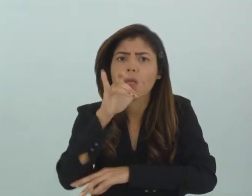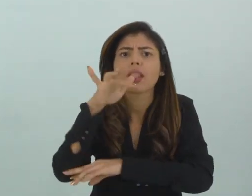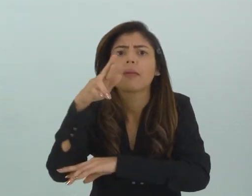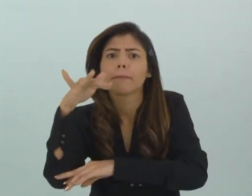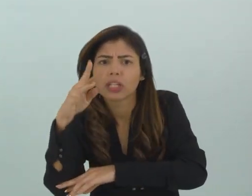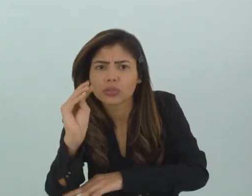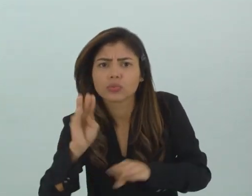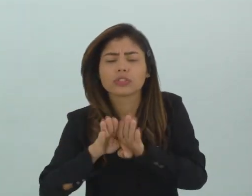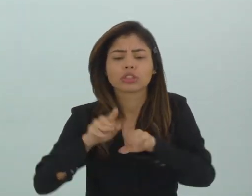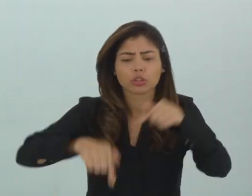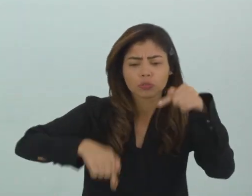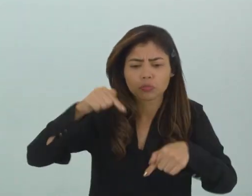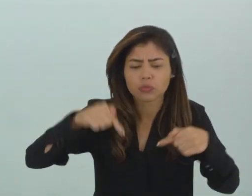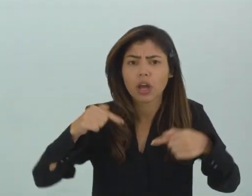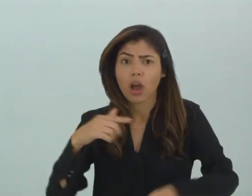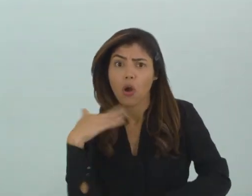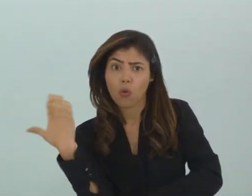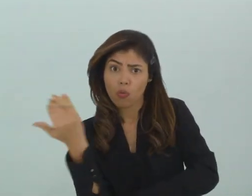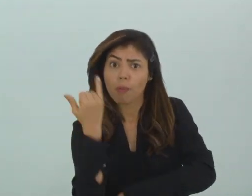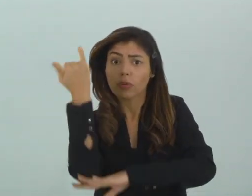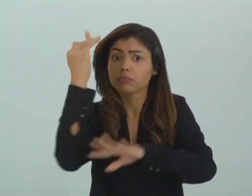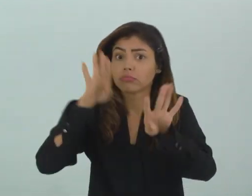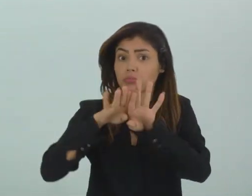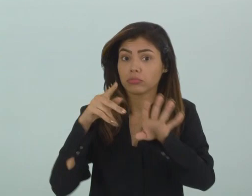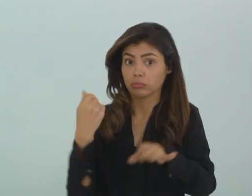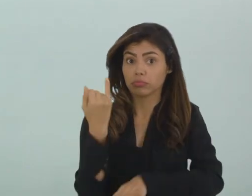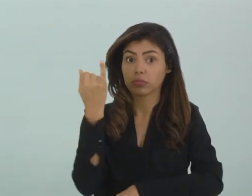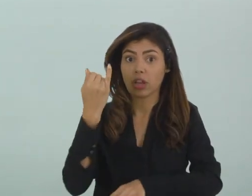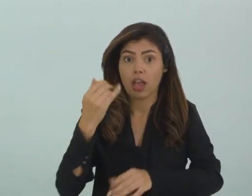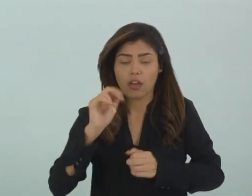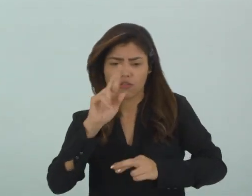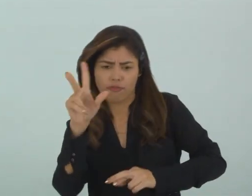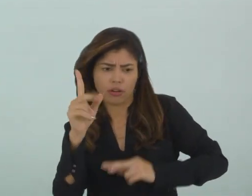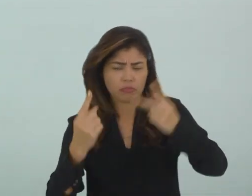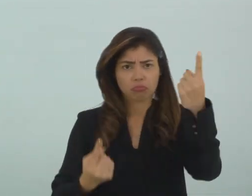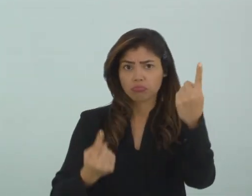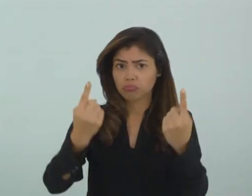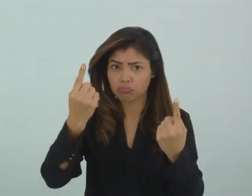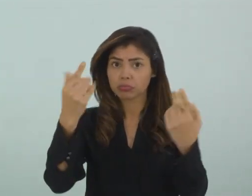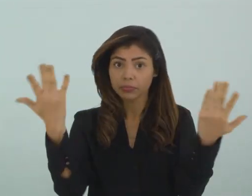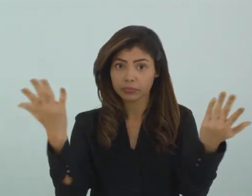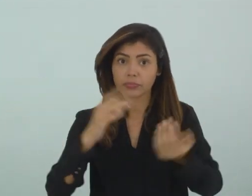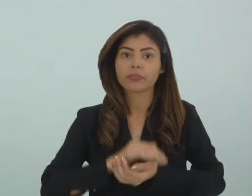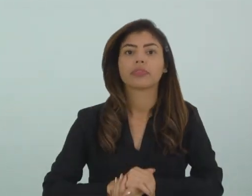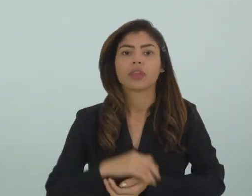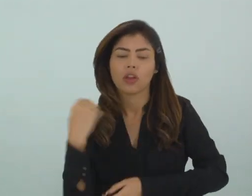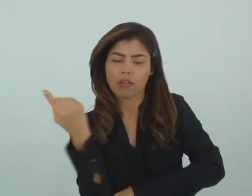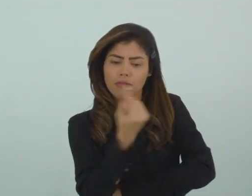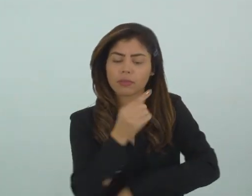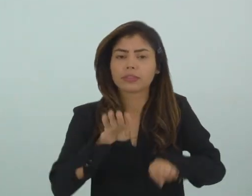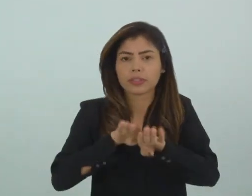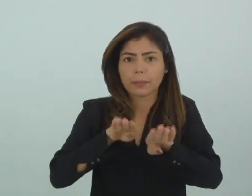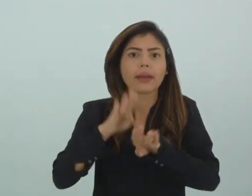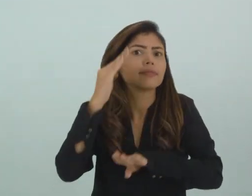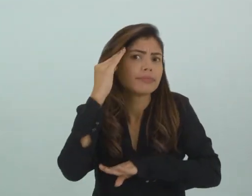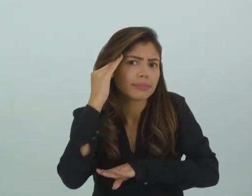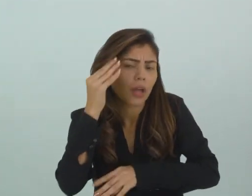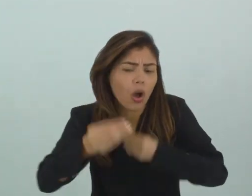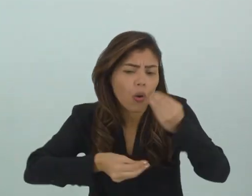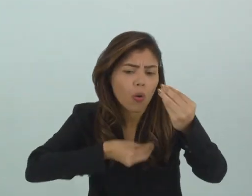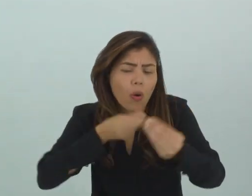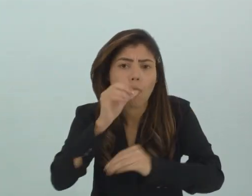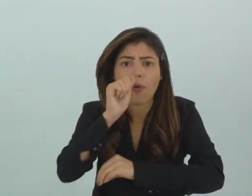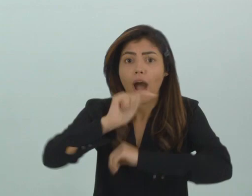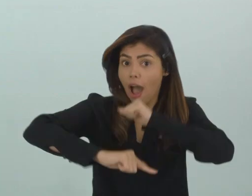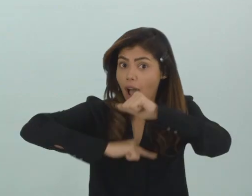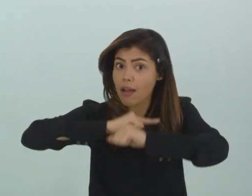químicos, quais são os principais elementos químicos, como que a gente diferencia um do outro. Nós vamos também entender como que os átomos